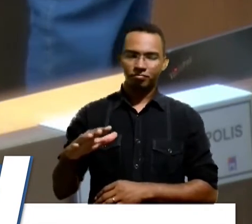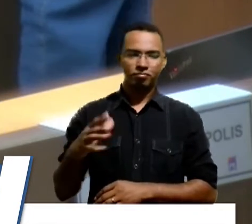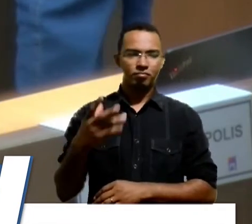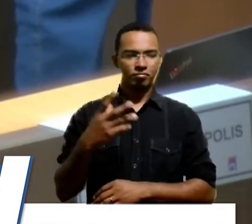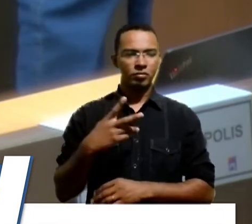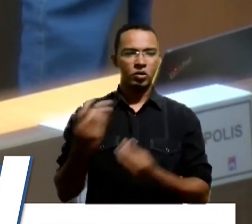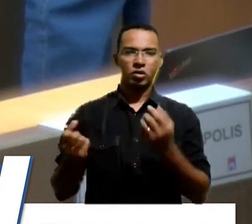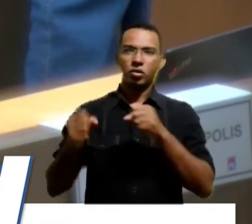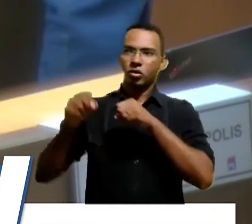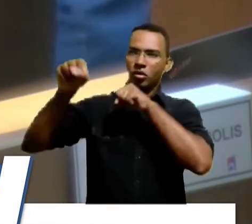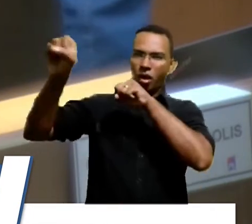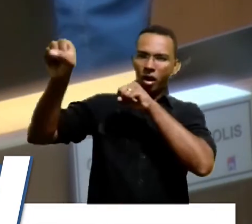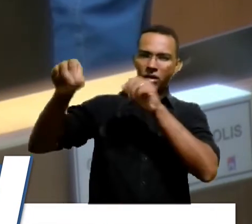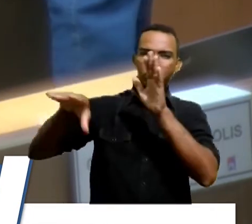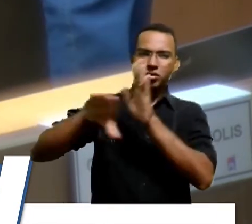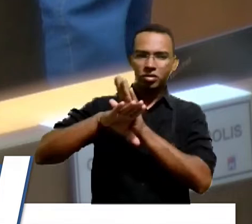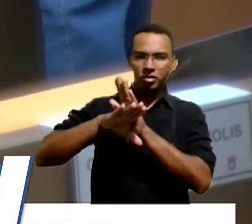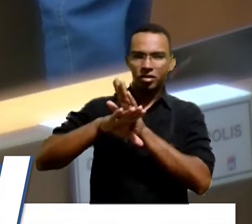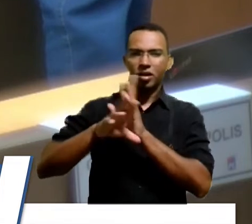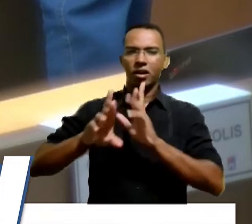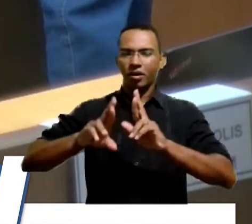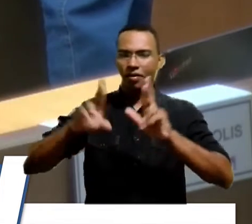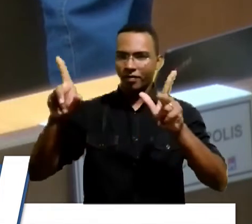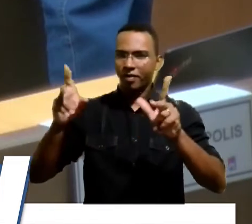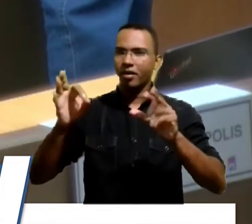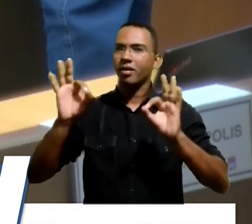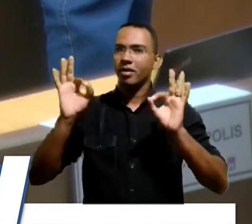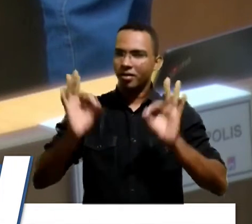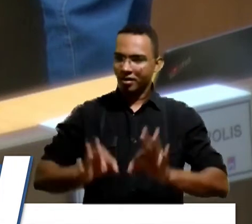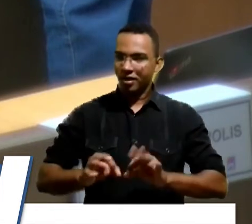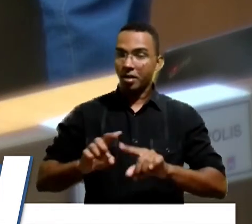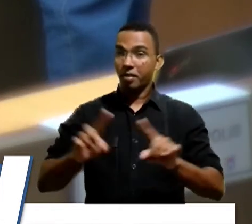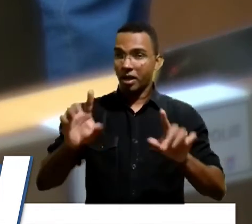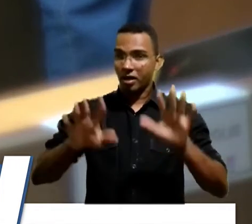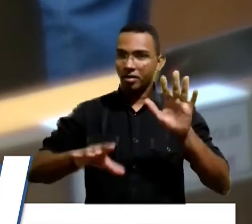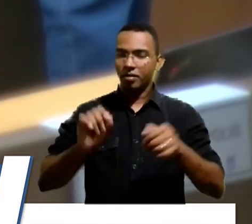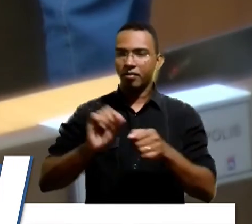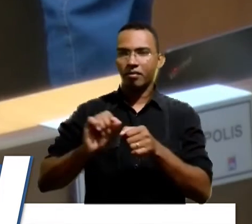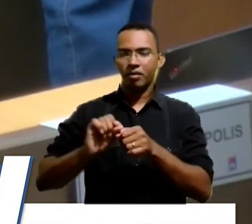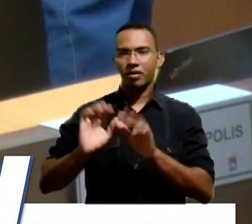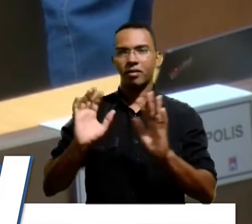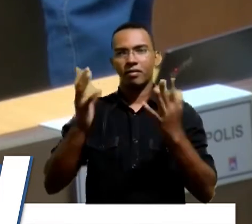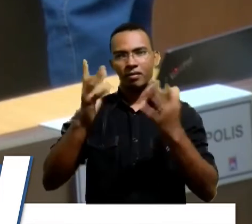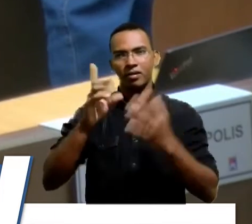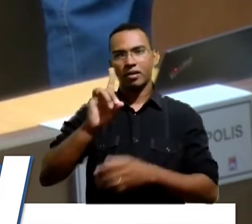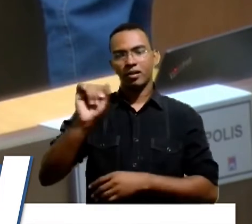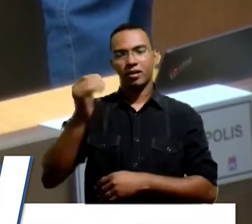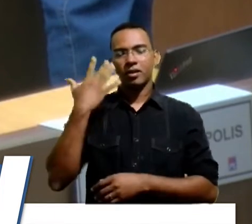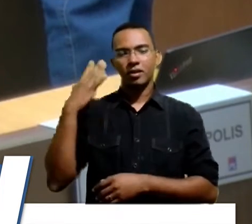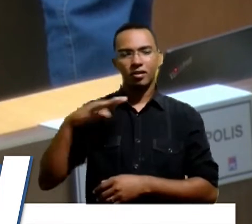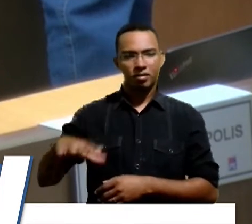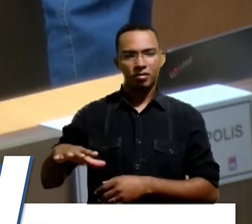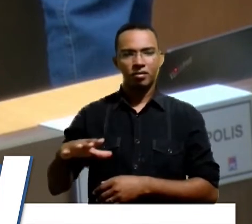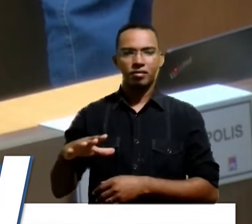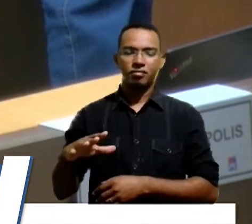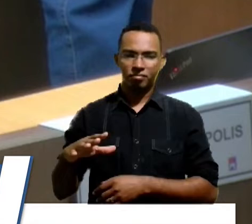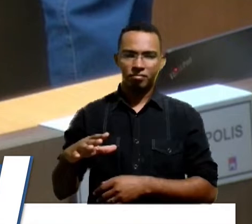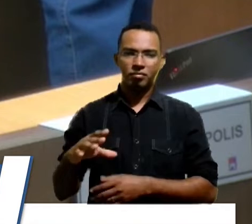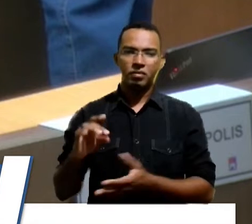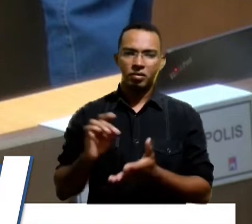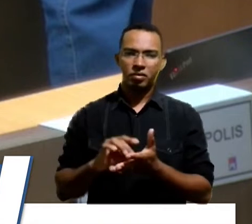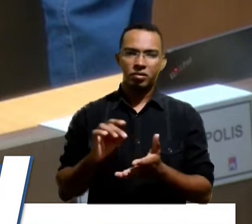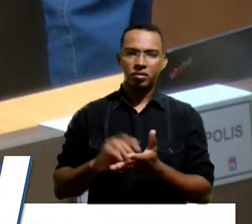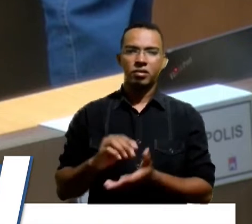chegam. É uma diferença muito grande. Às vezes a gente faz festa, assim, dia das crianças. Fala a verdade, eu tive